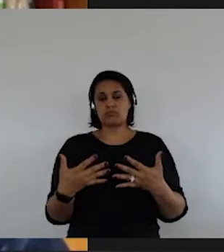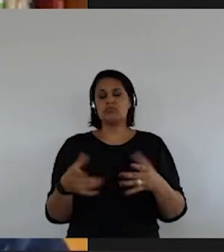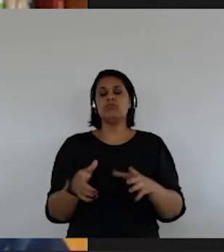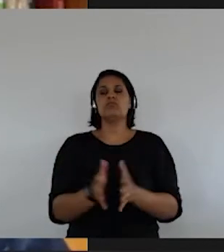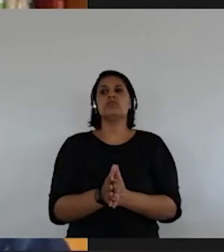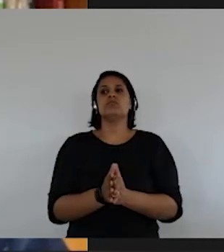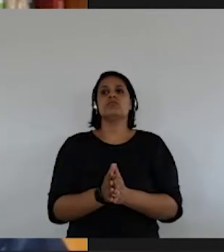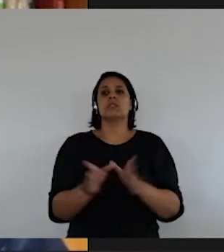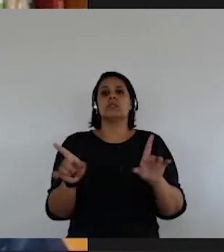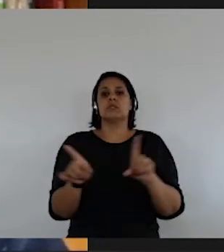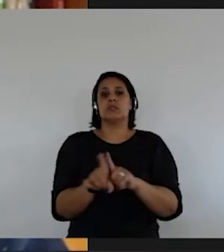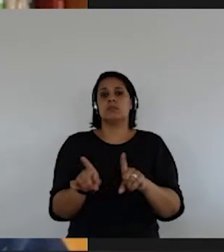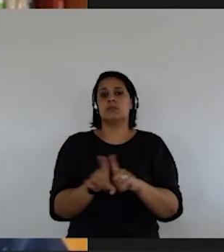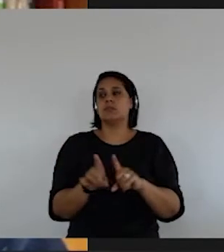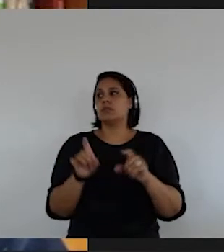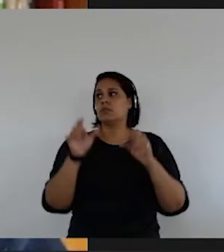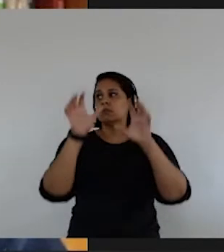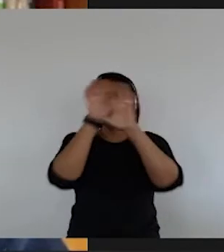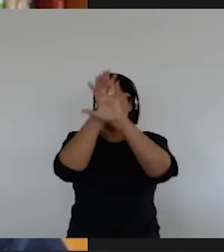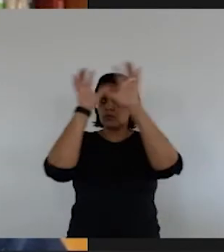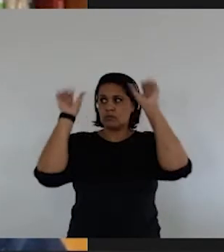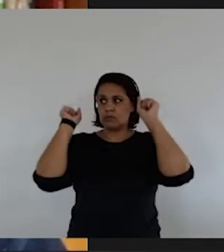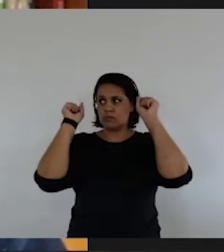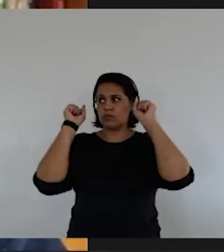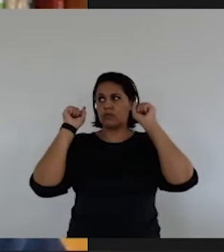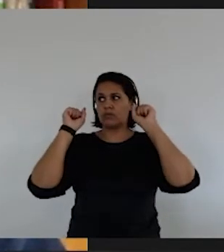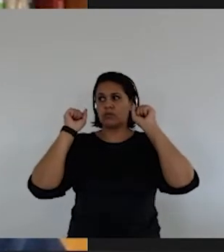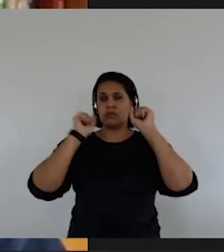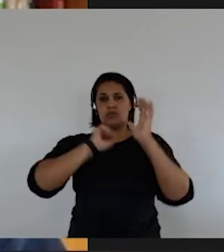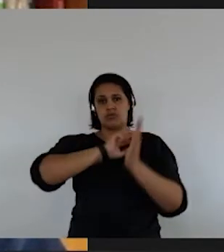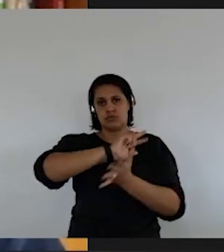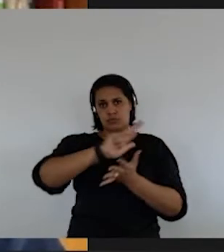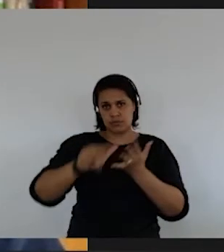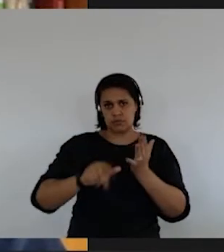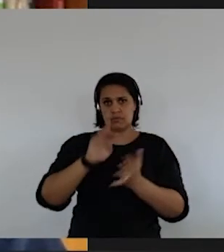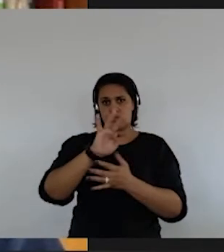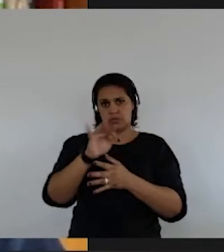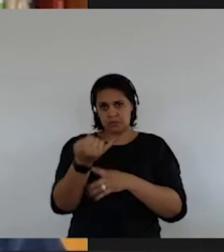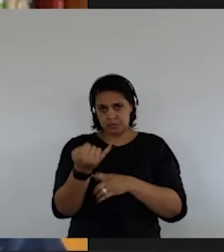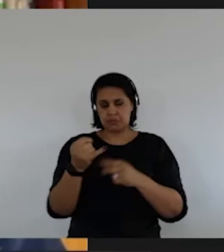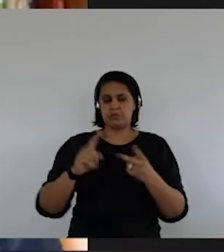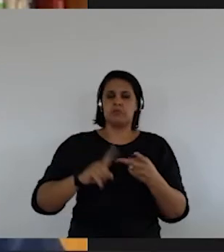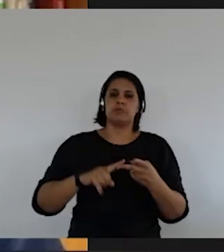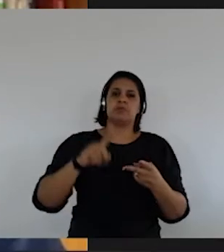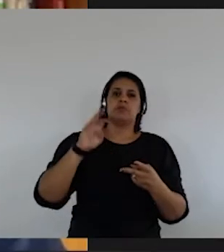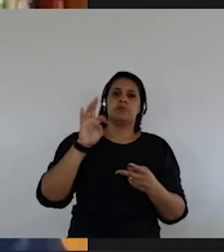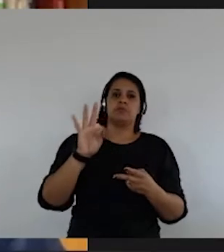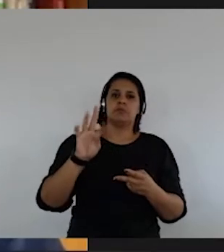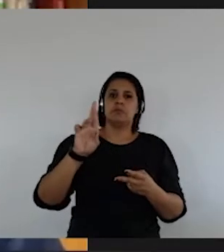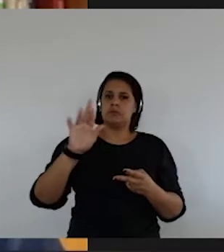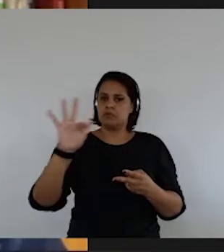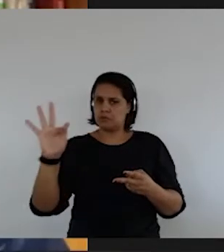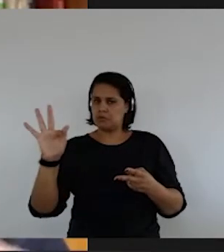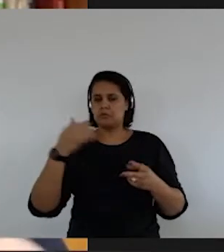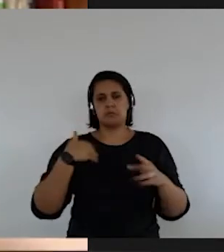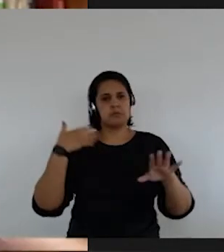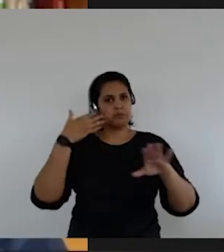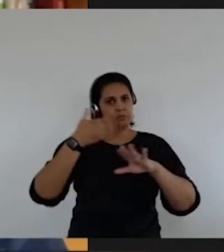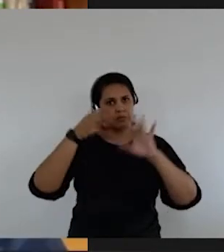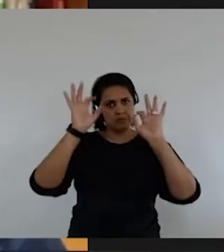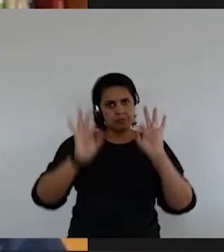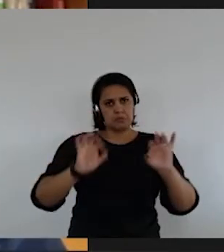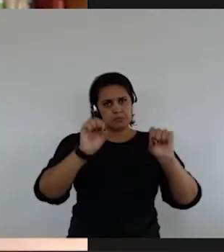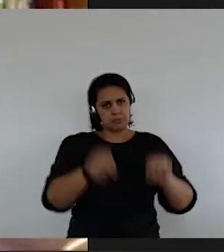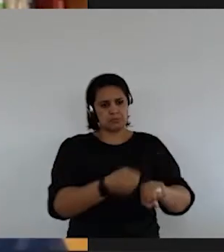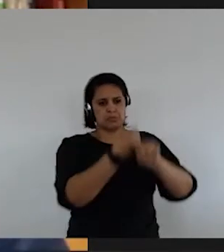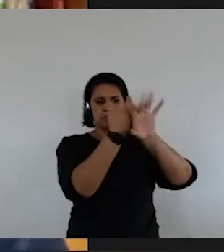também em diversos tribunais de justiça do país, no TRF, e funcionou muito bem, com uma abertura